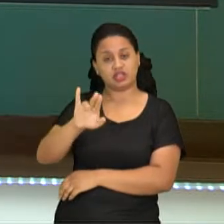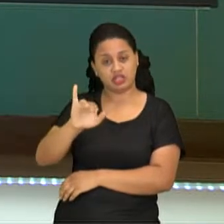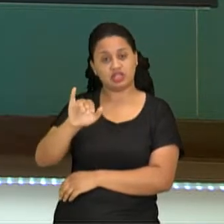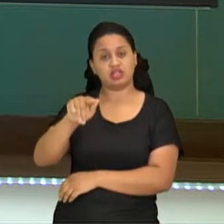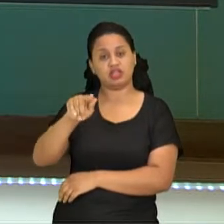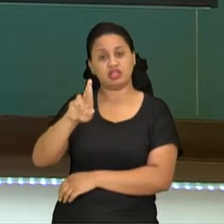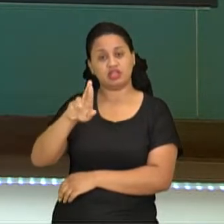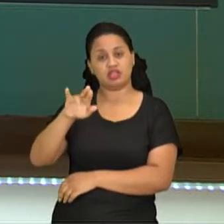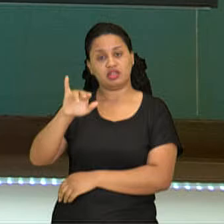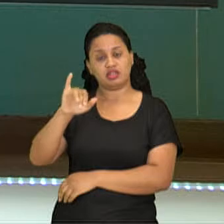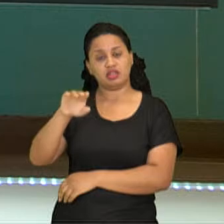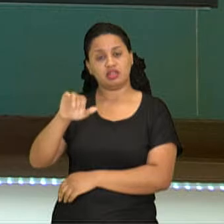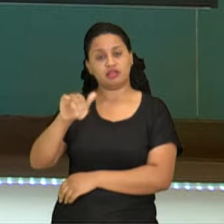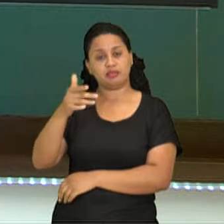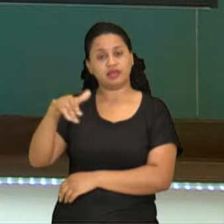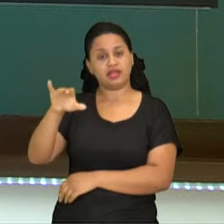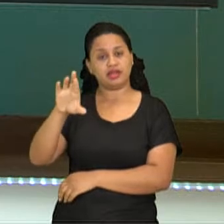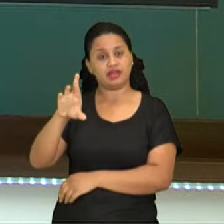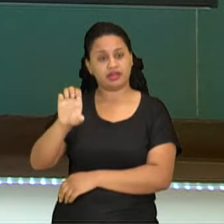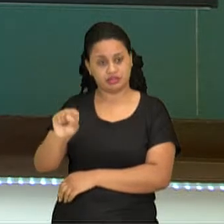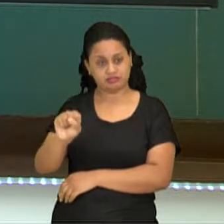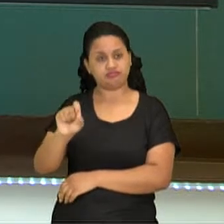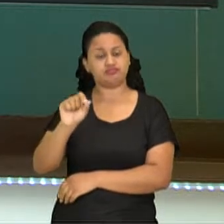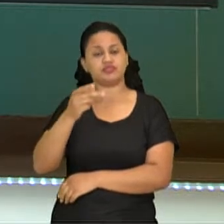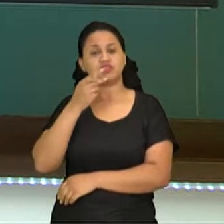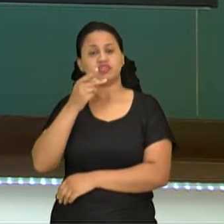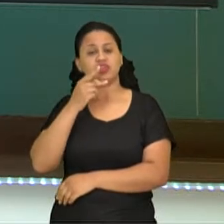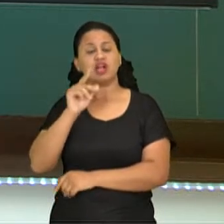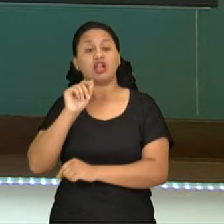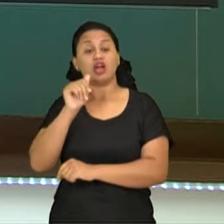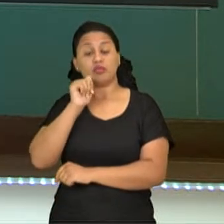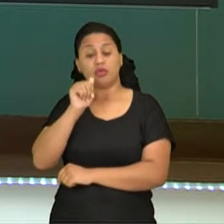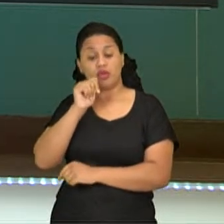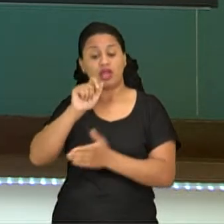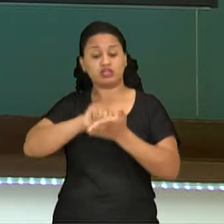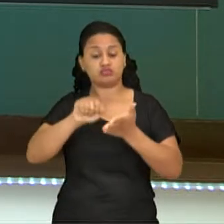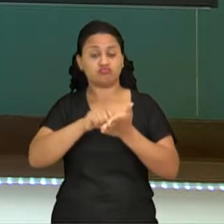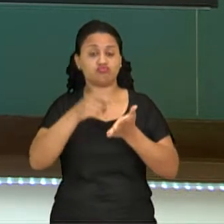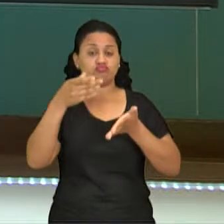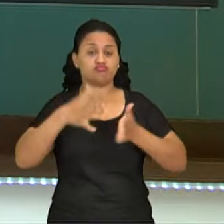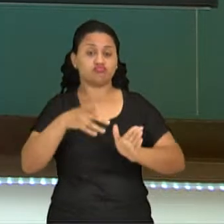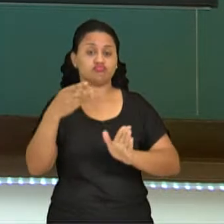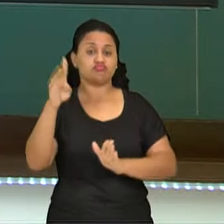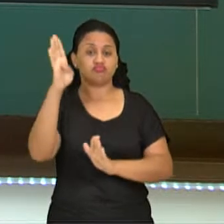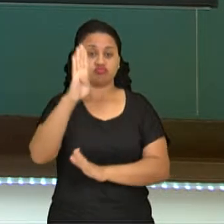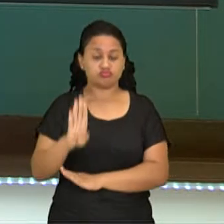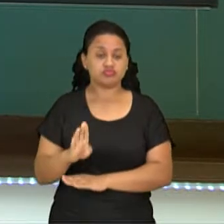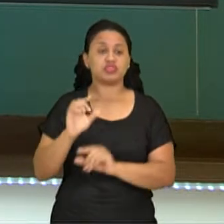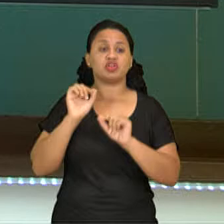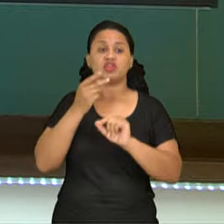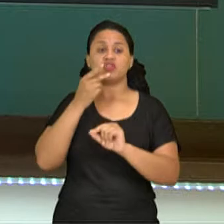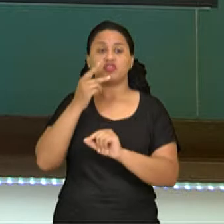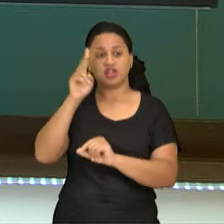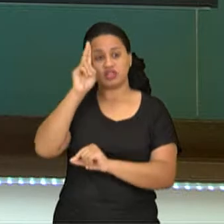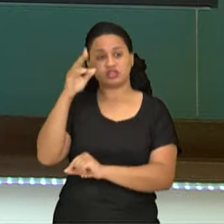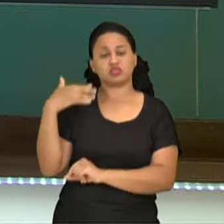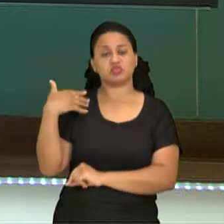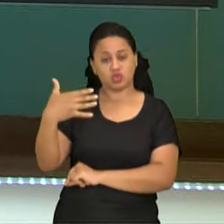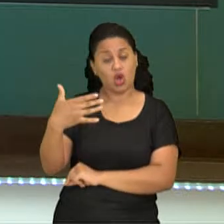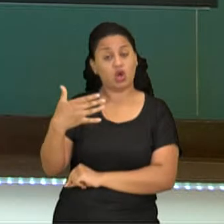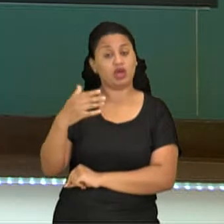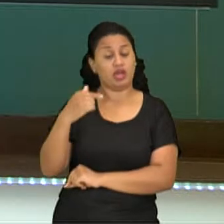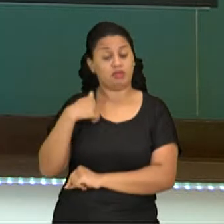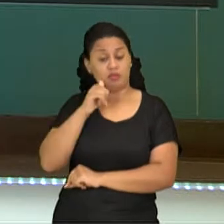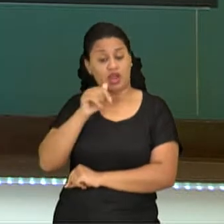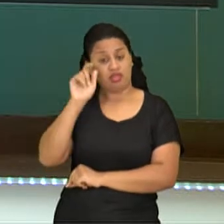sua história real em uma infância pobre, sofrida e permeada de preconceitos, mas com uma